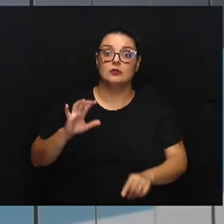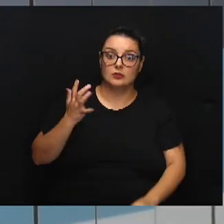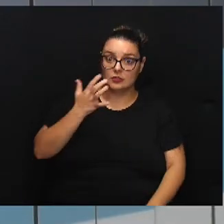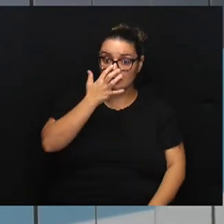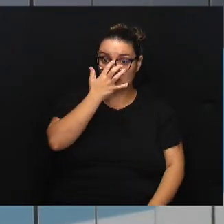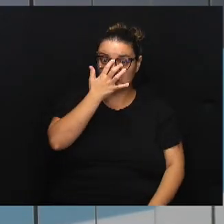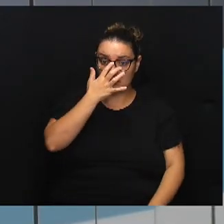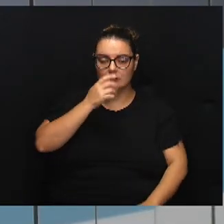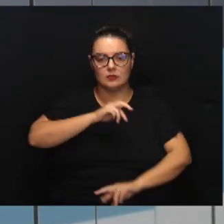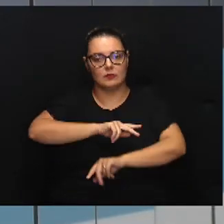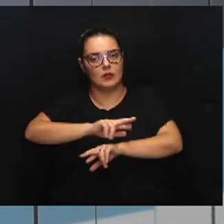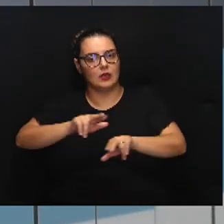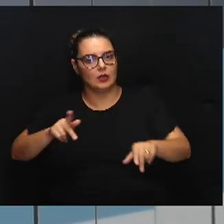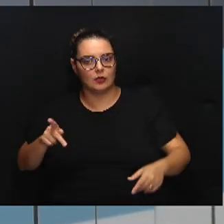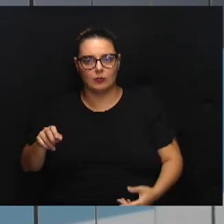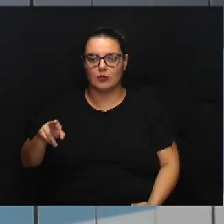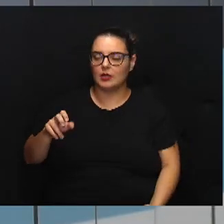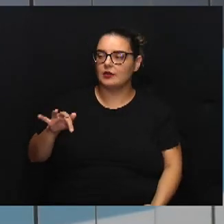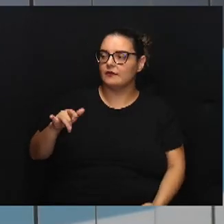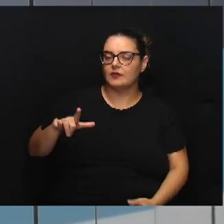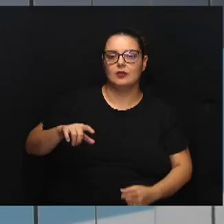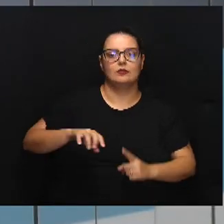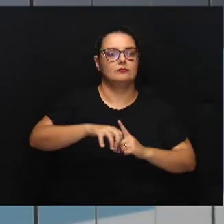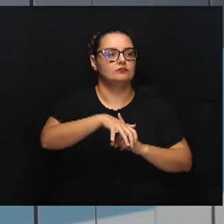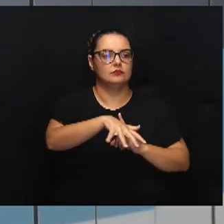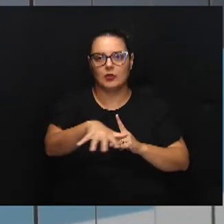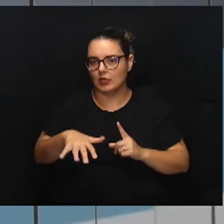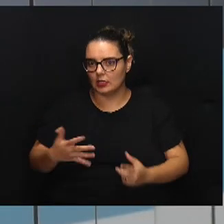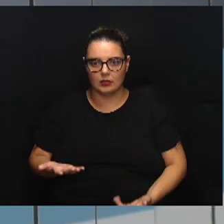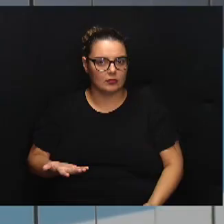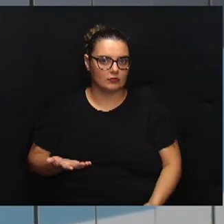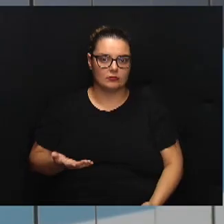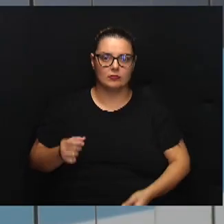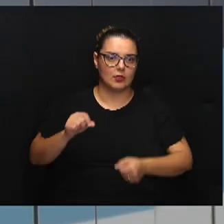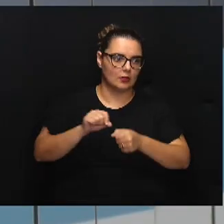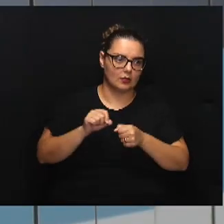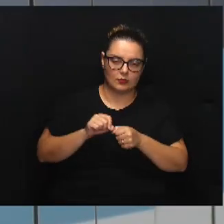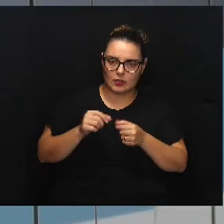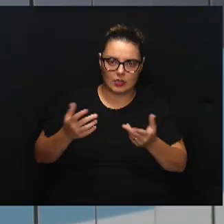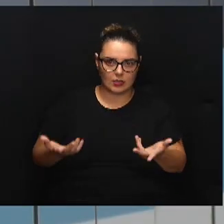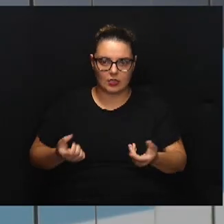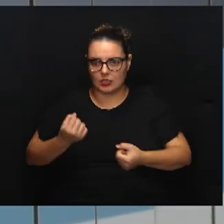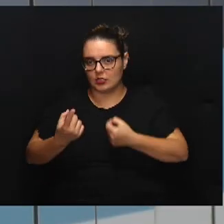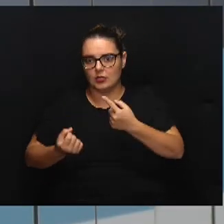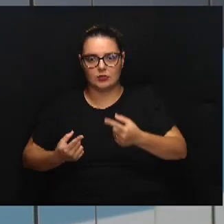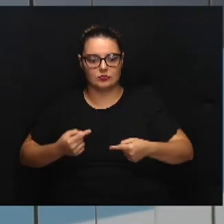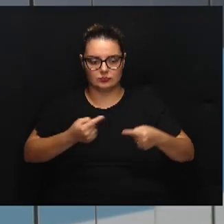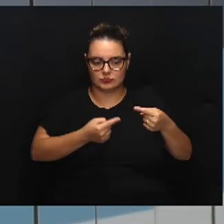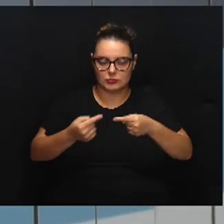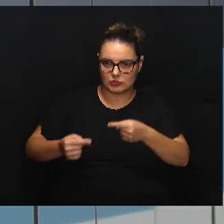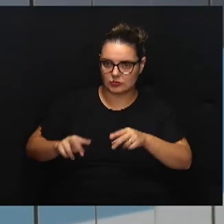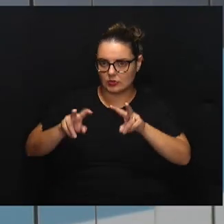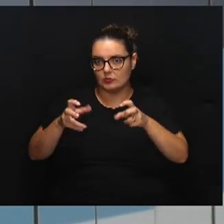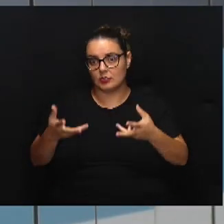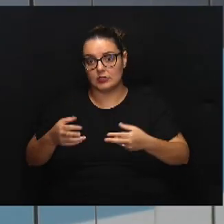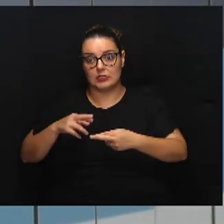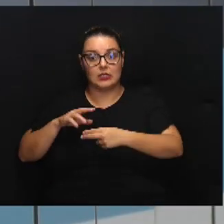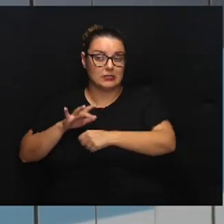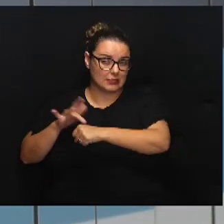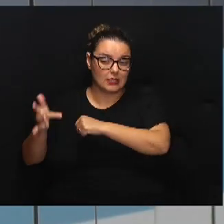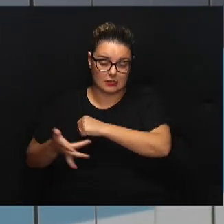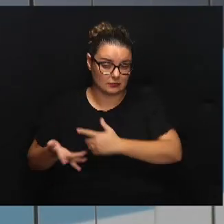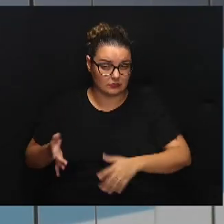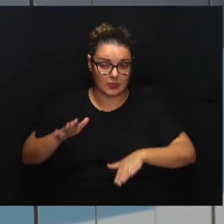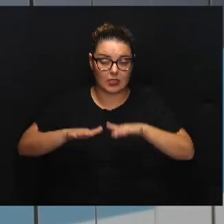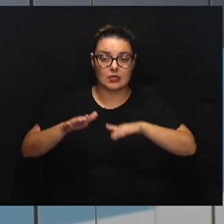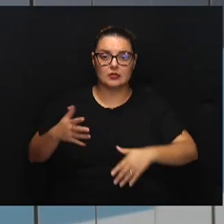Muitos perfis ou influenciadores que fazem algum tipo de discussão sobre esse assunto nas redes também,